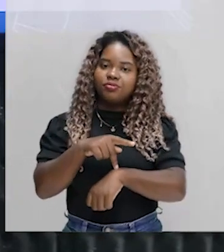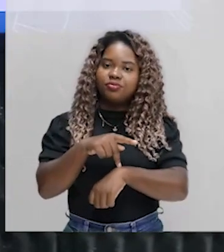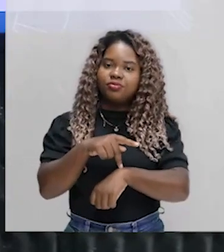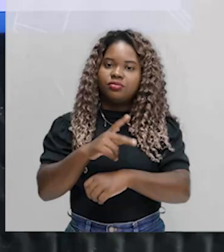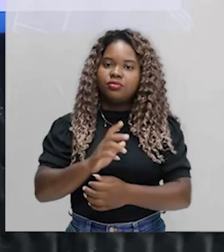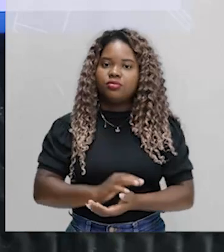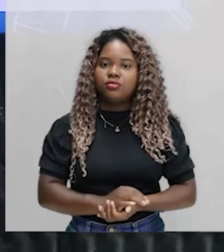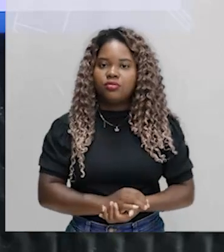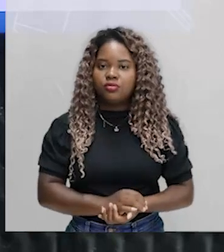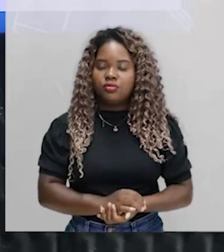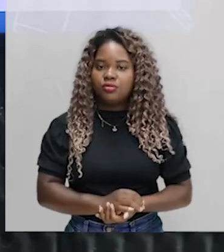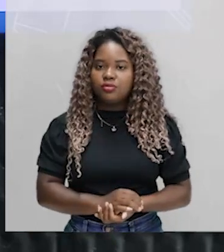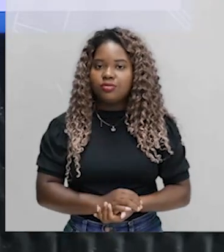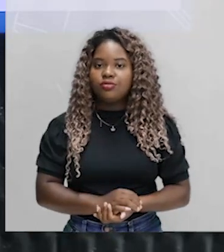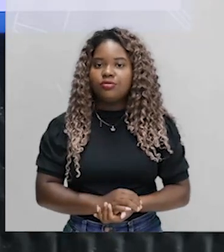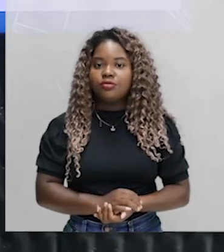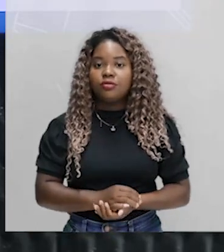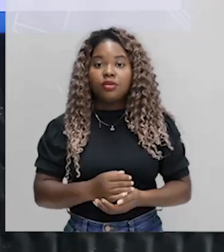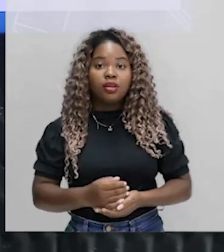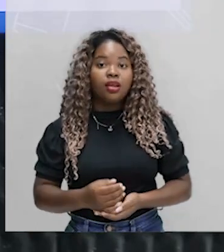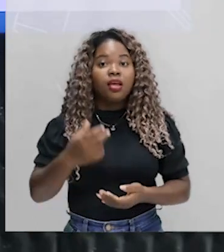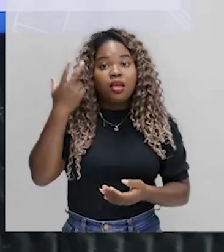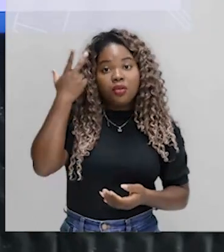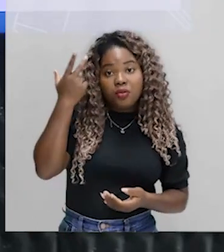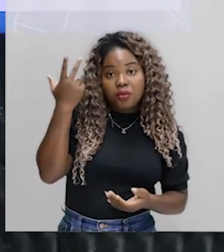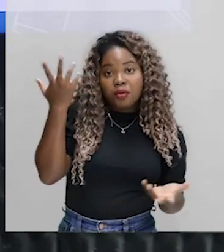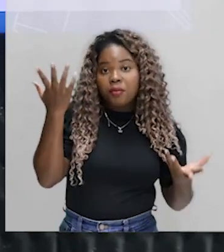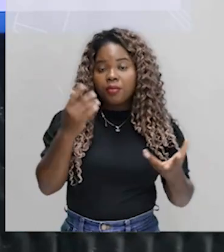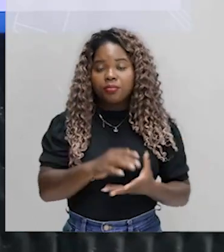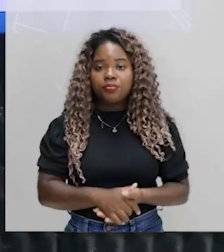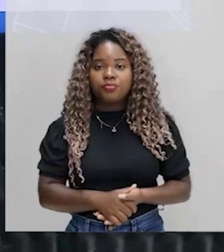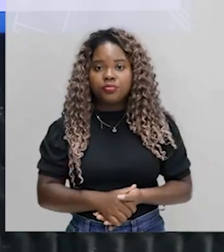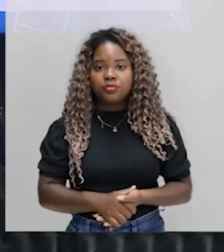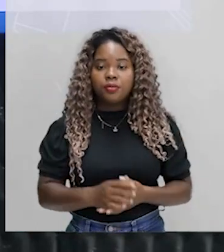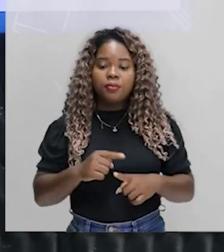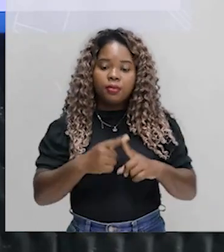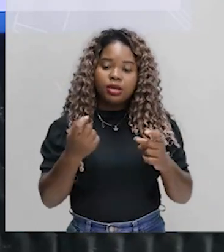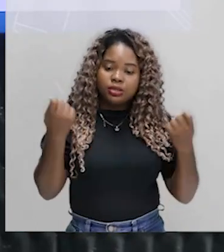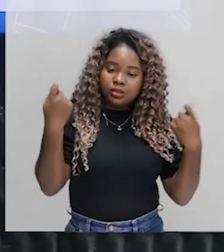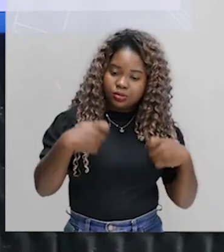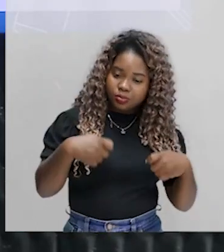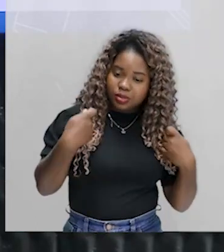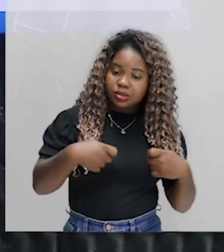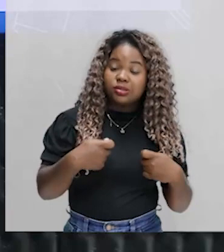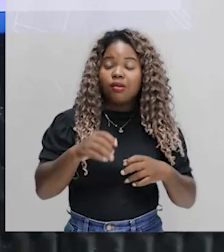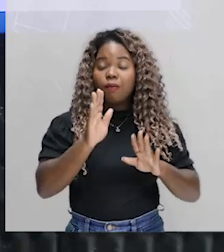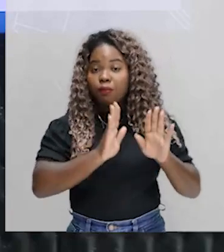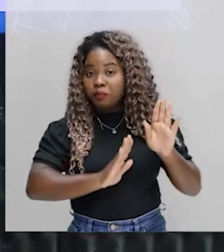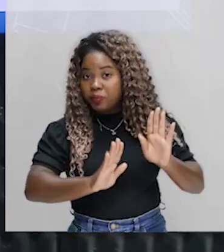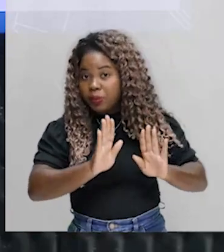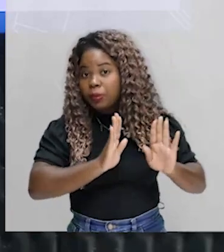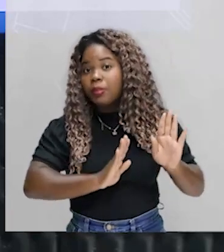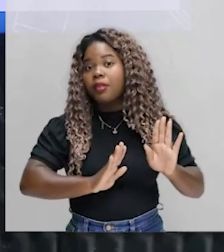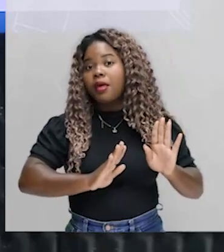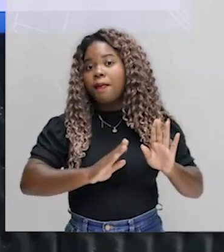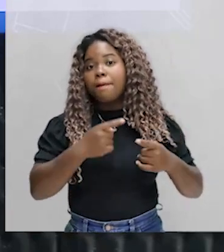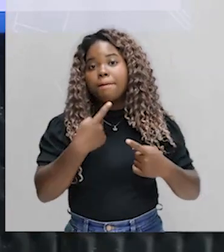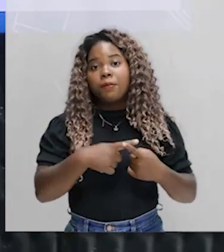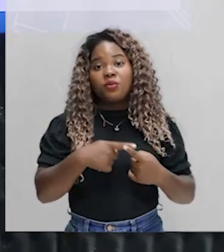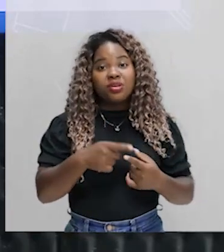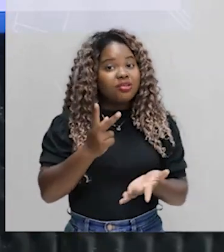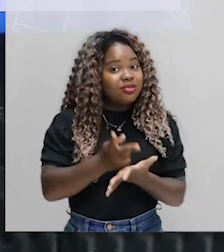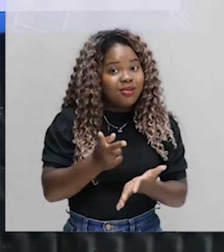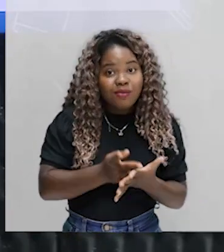espanhol. Ele é muito mais comum do que vocês imaginam, mas é preciso ter muito cuidado, porque nem